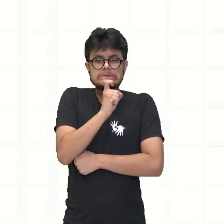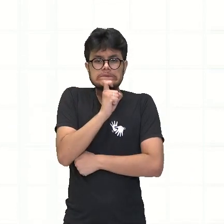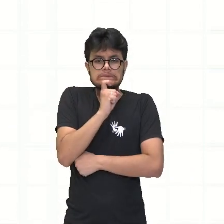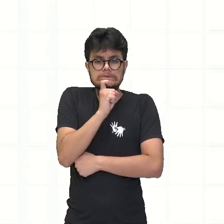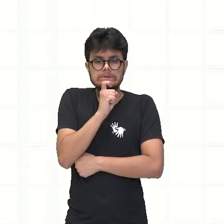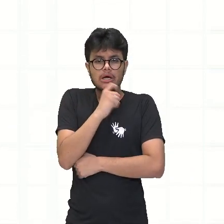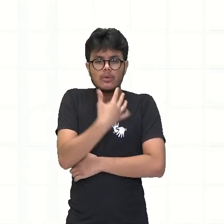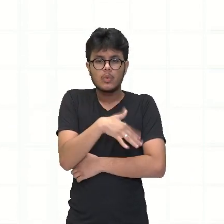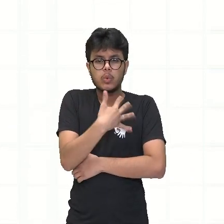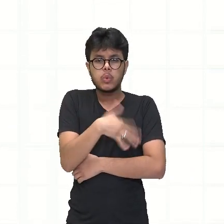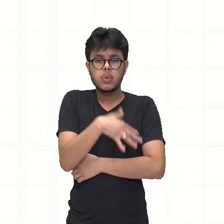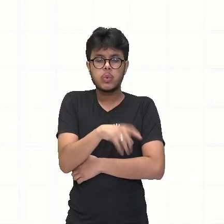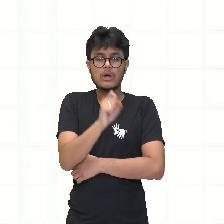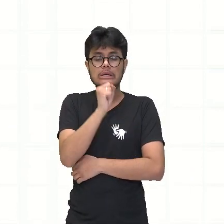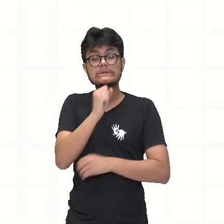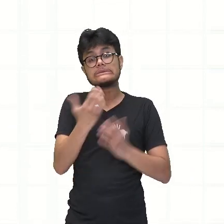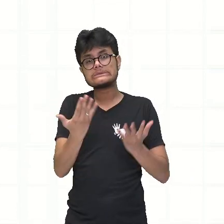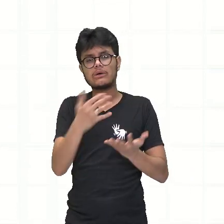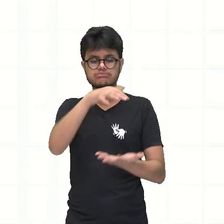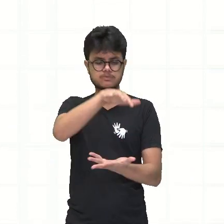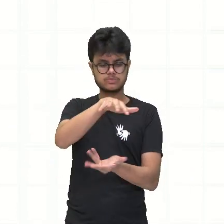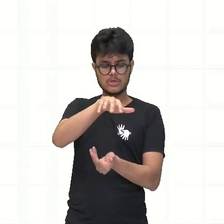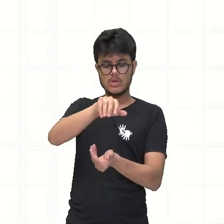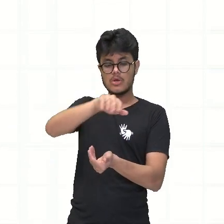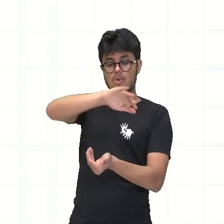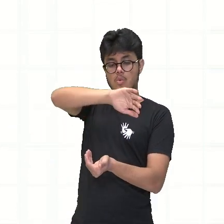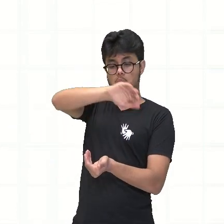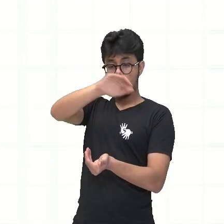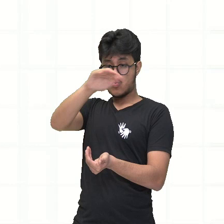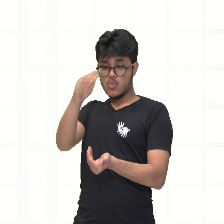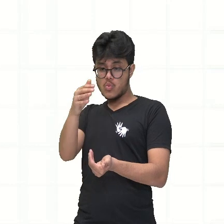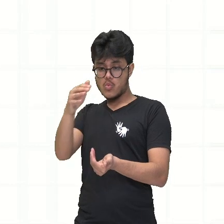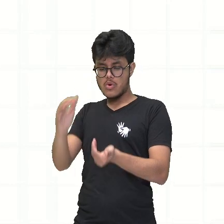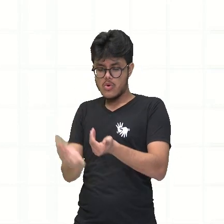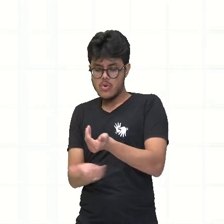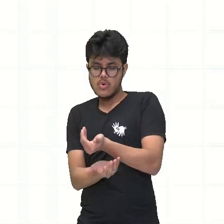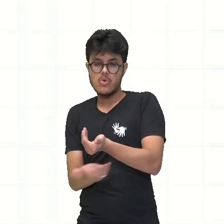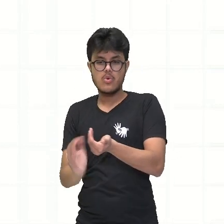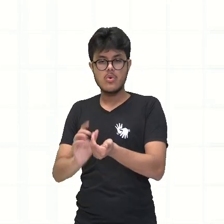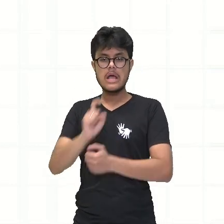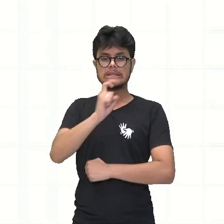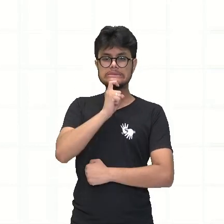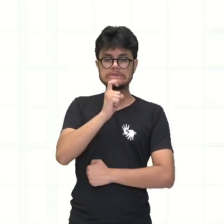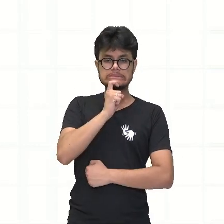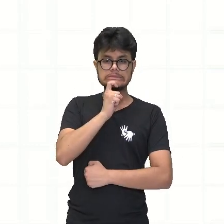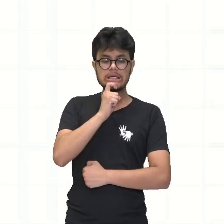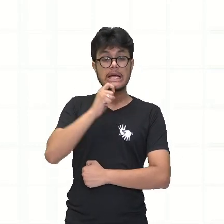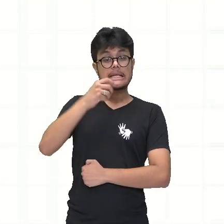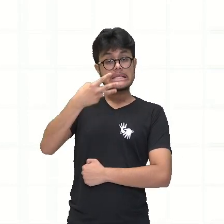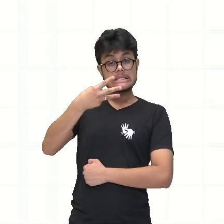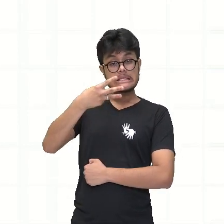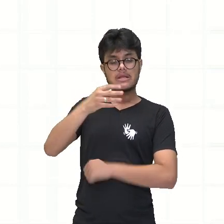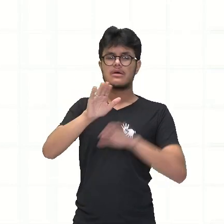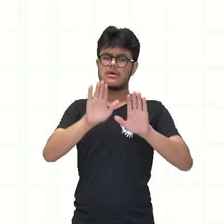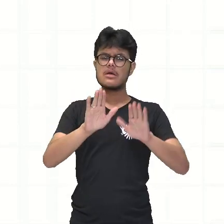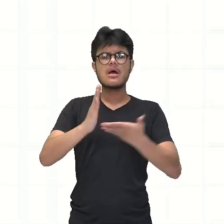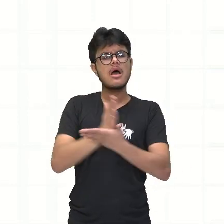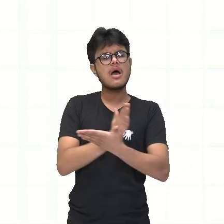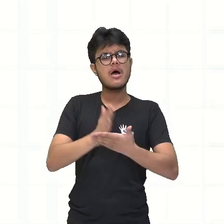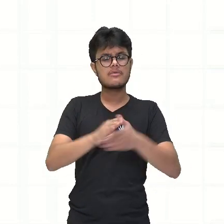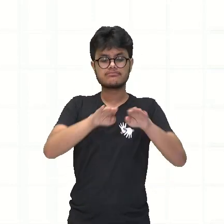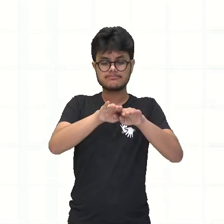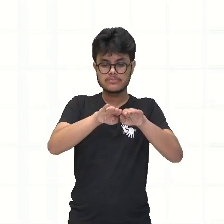Andes e em vários outros locais, né? 30% em águas subterrâneas, que são